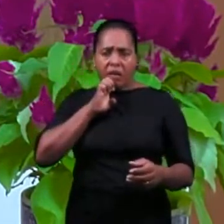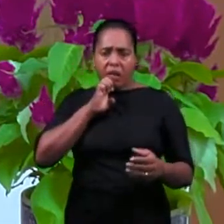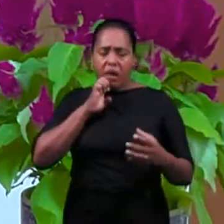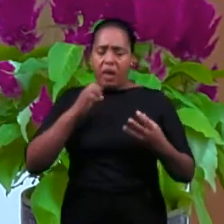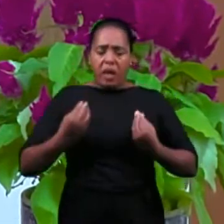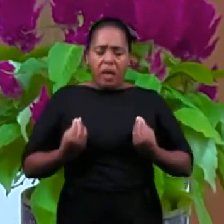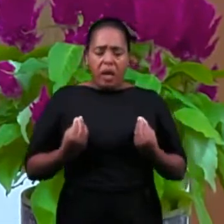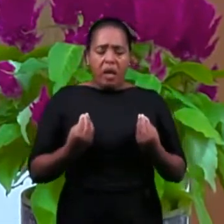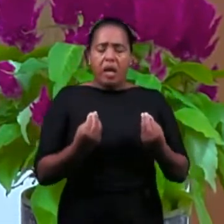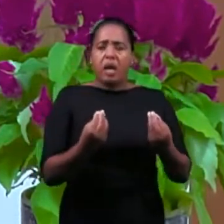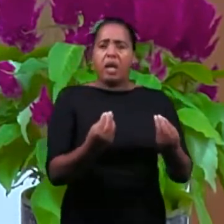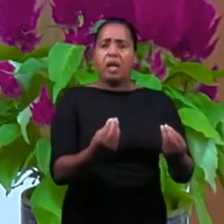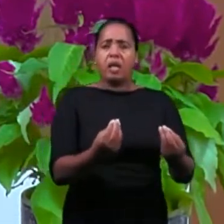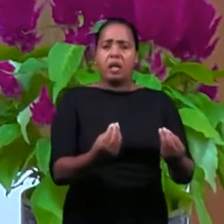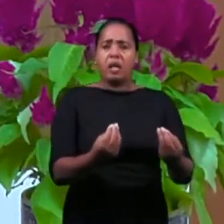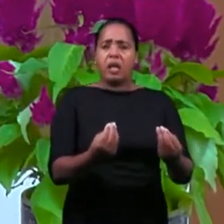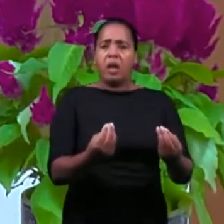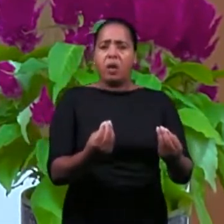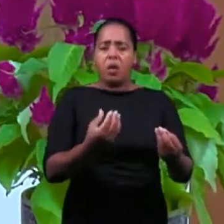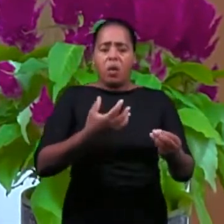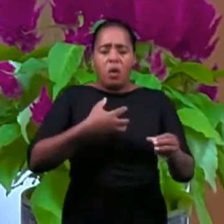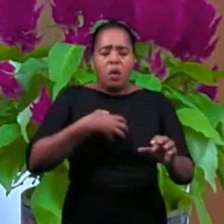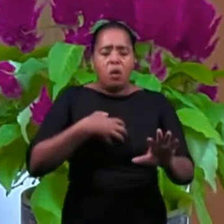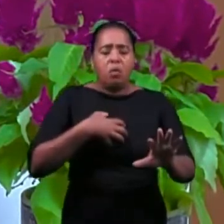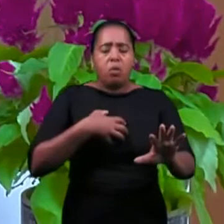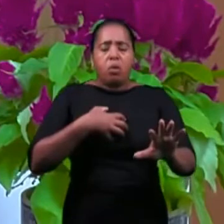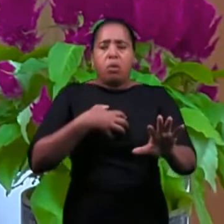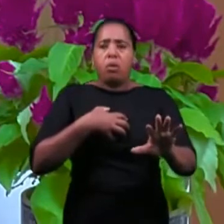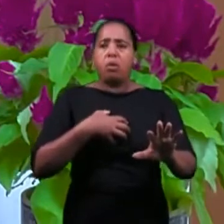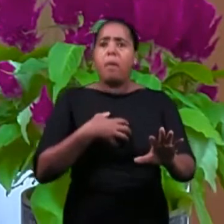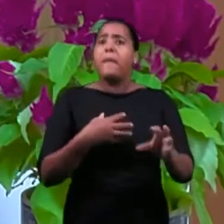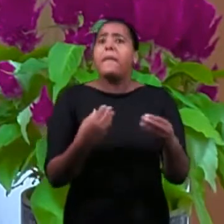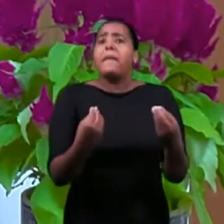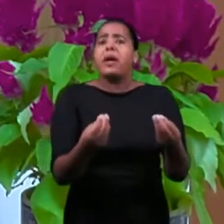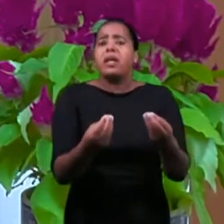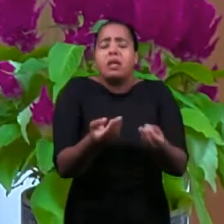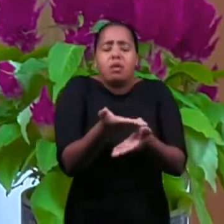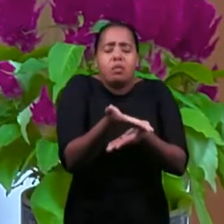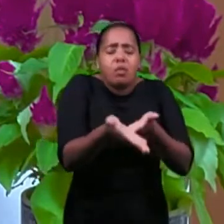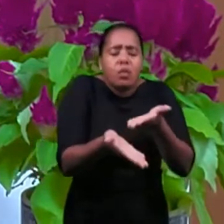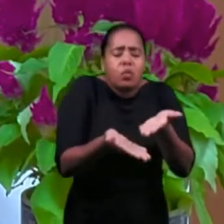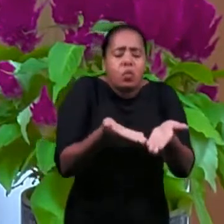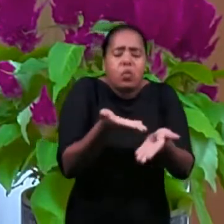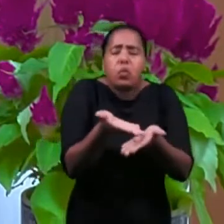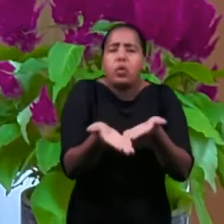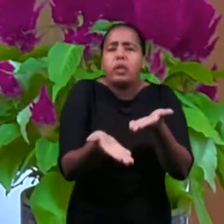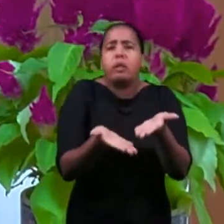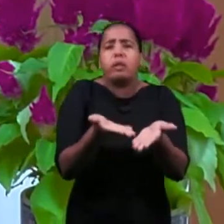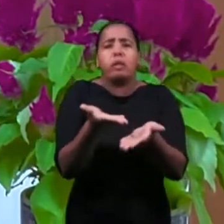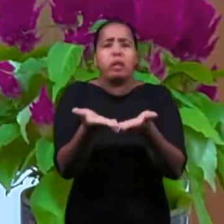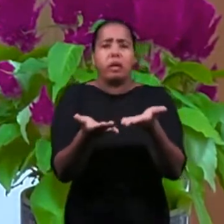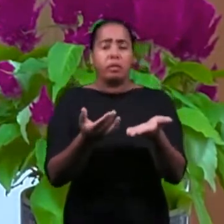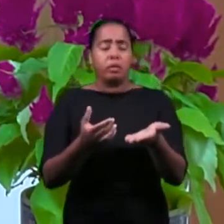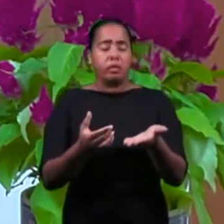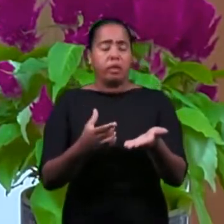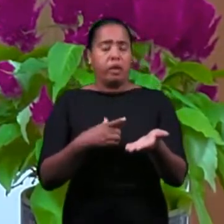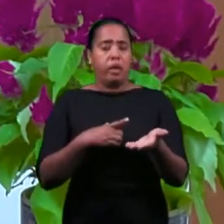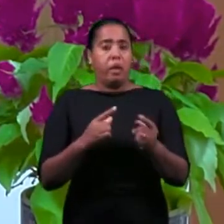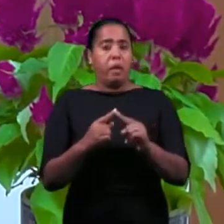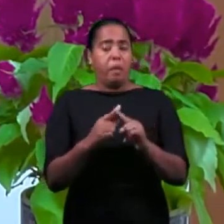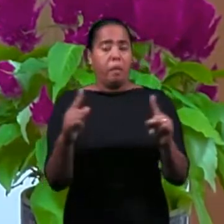aquele elemento para eles viverem e cuidarem da inocência. Quando eles pecaram